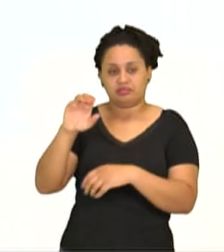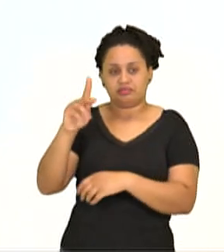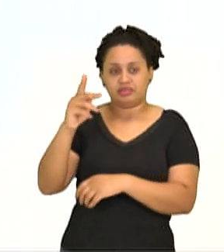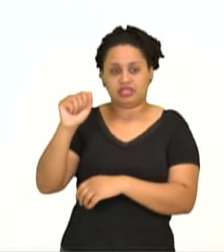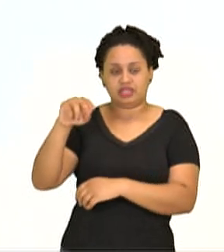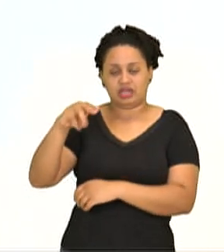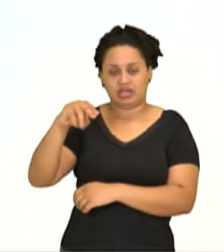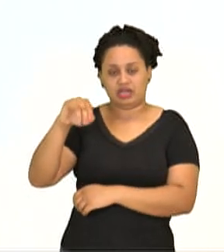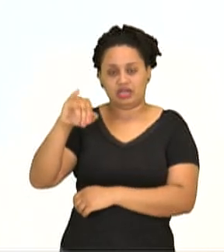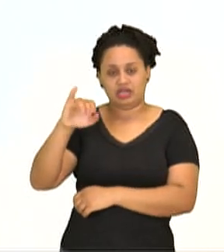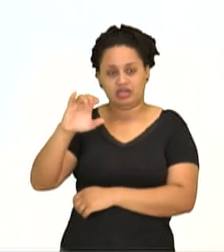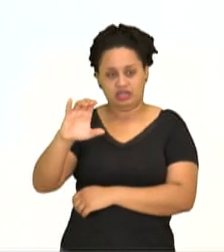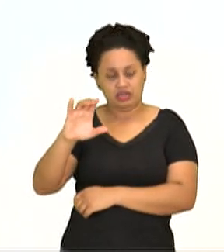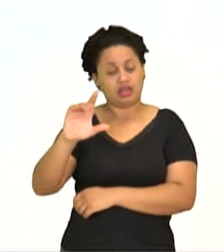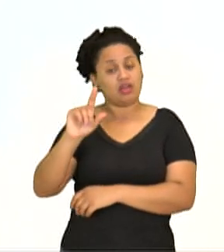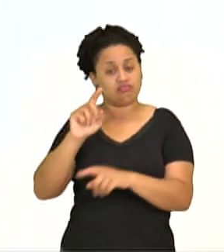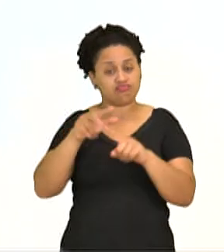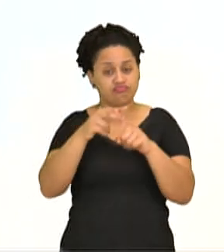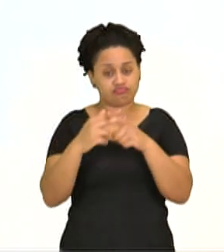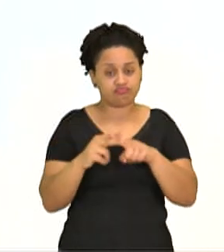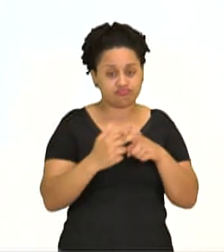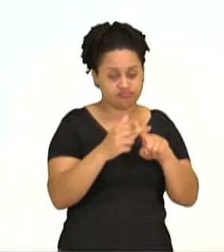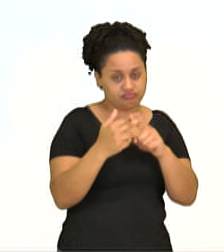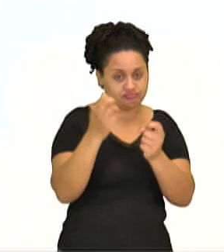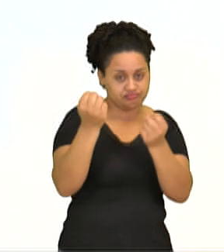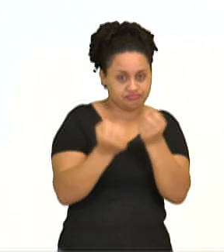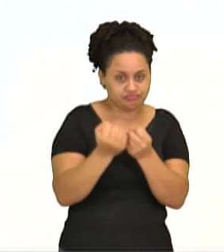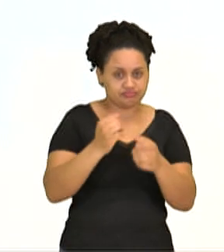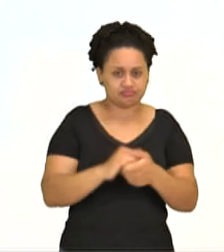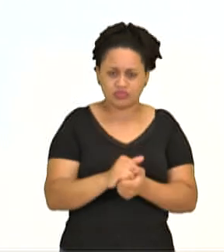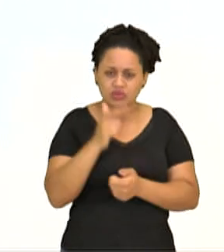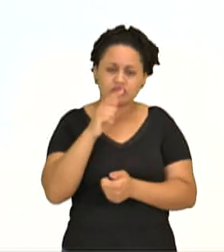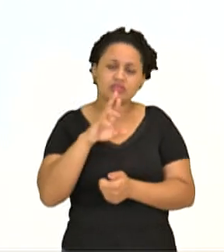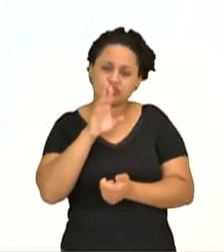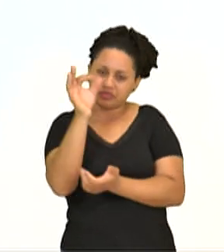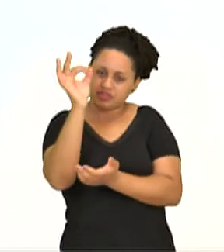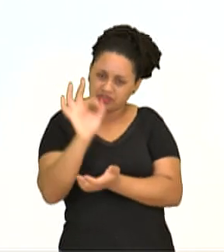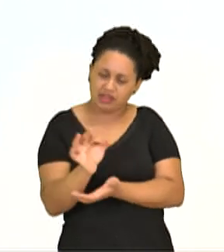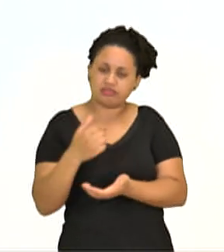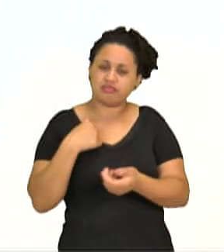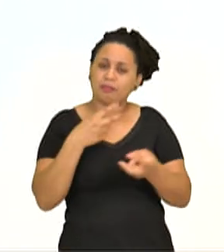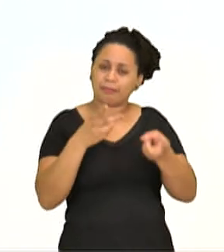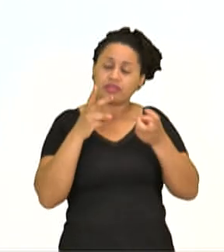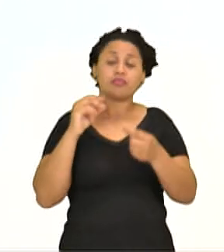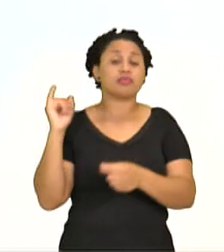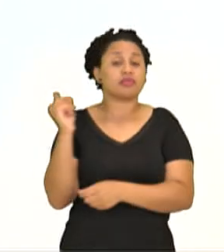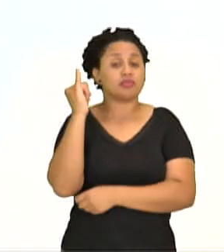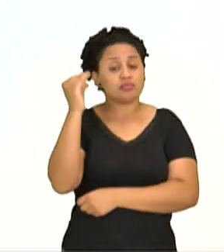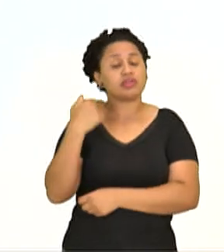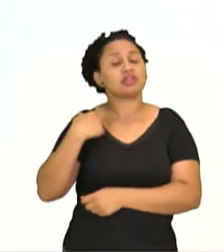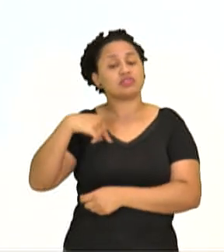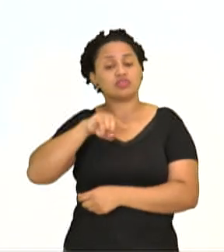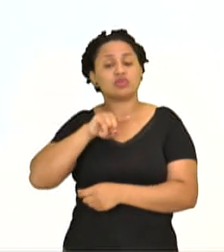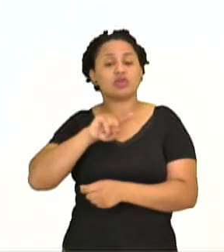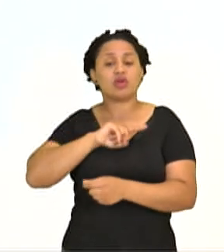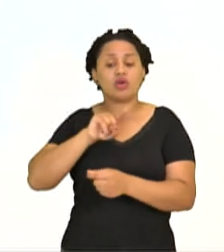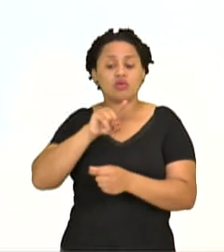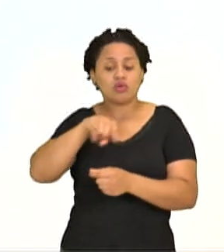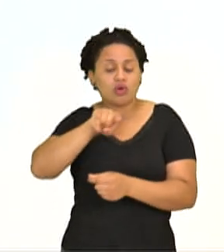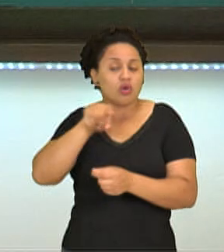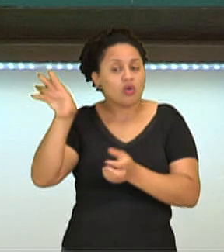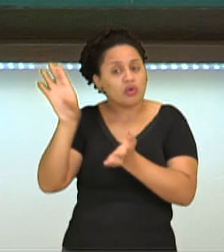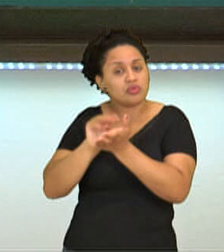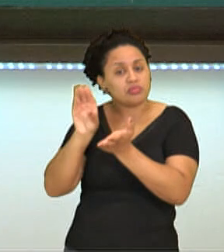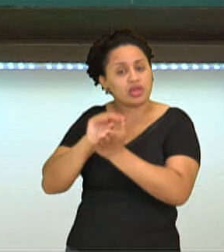mechanic, o mecânico. Acertou aí no seu caderno? Viu como é importante a gente copiar todas